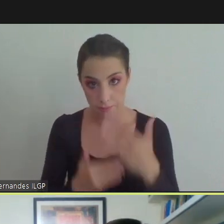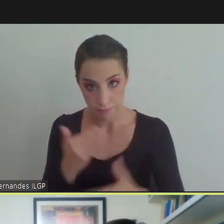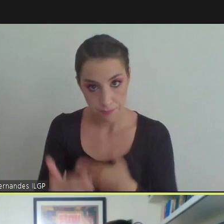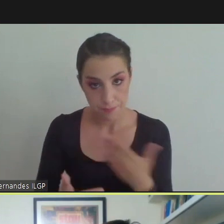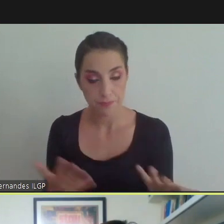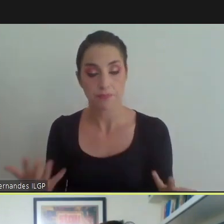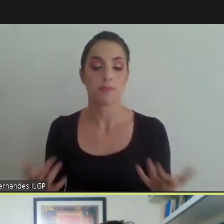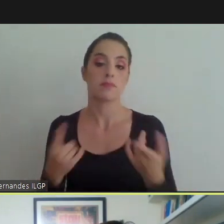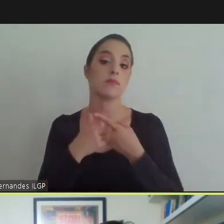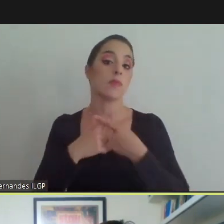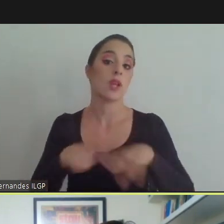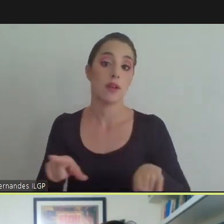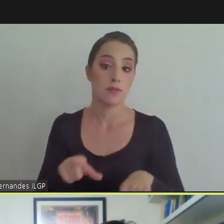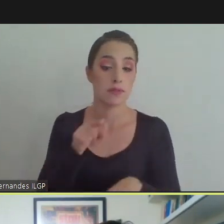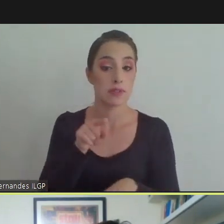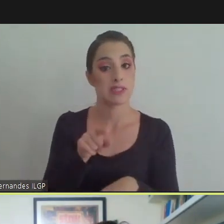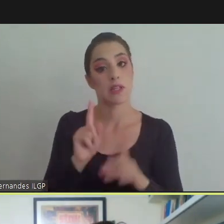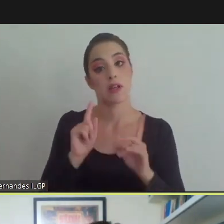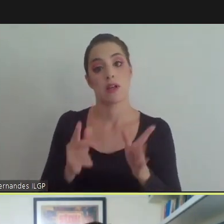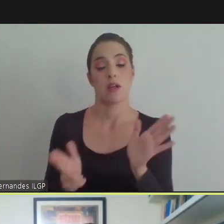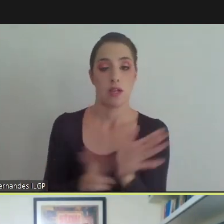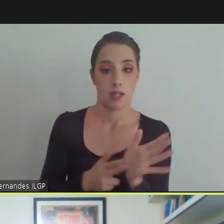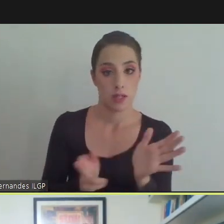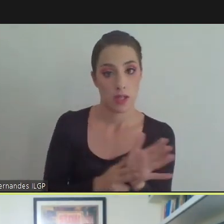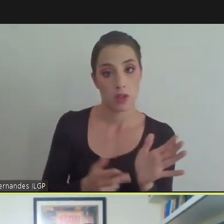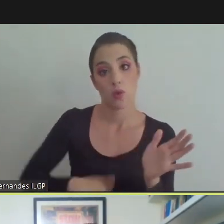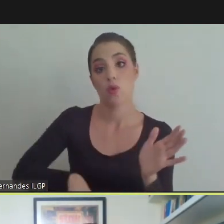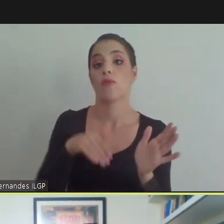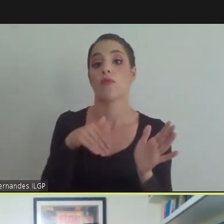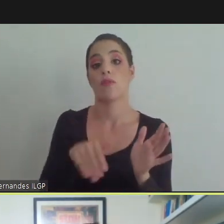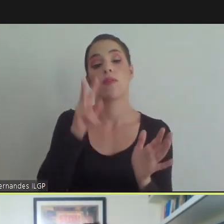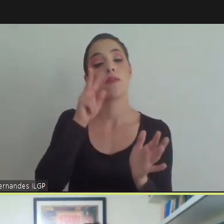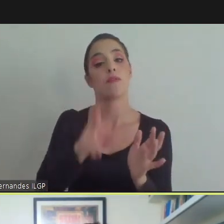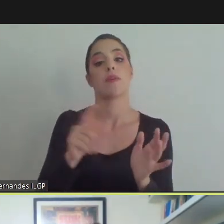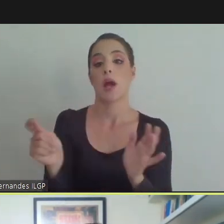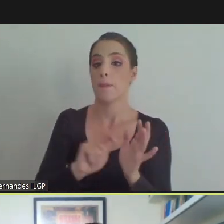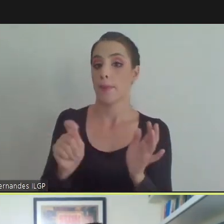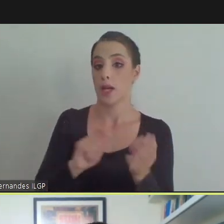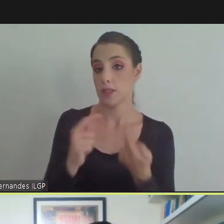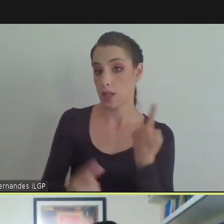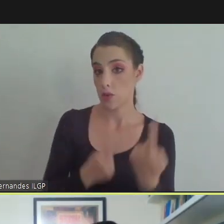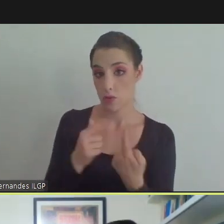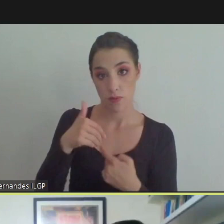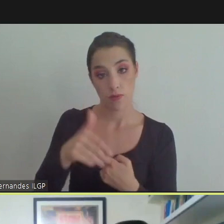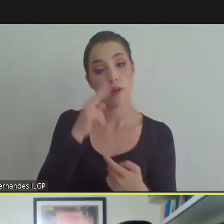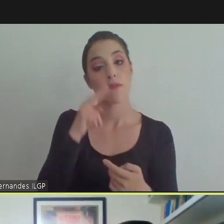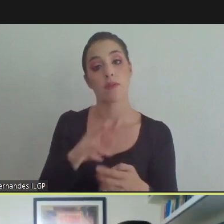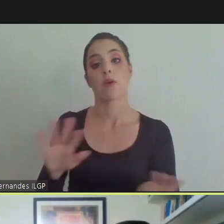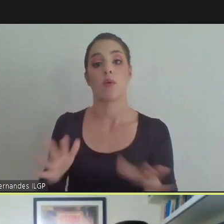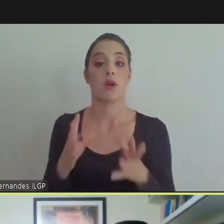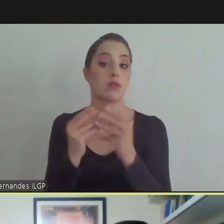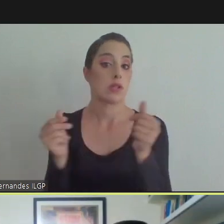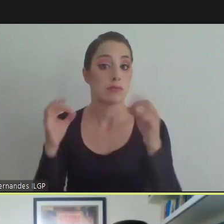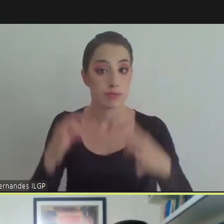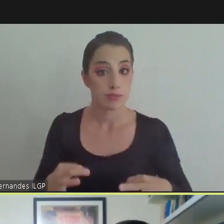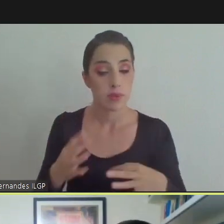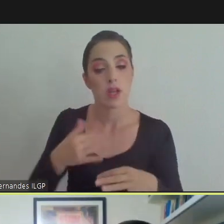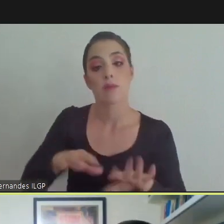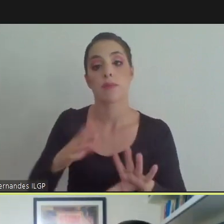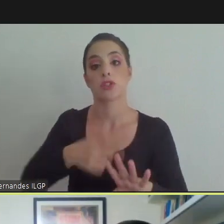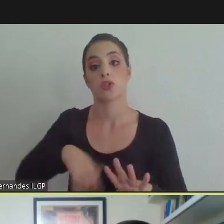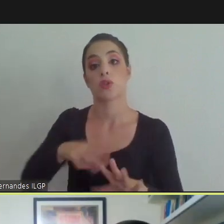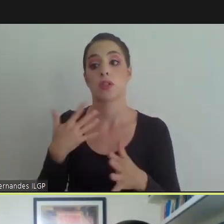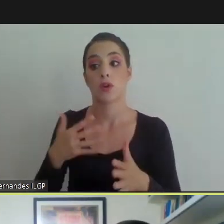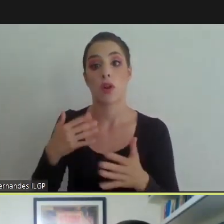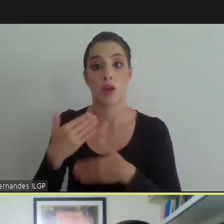impacto de transformação da realidade é uma coisa que eu acho que a gente vai ver daqui a alguns meses. O que a gente, sim, já vem acompanhando é em que